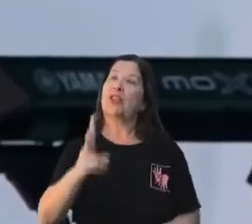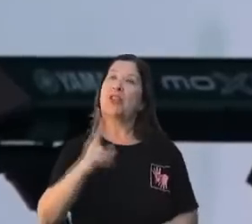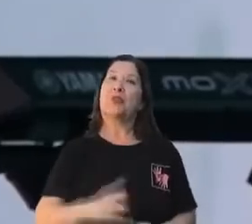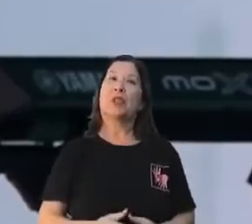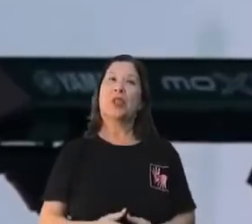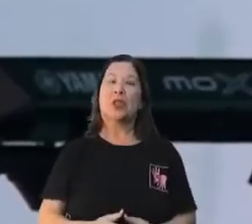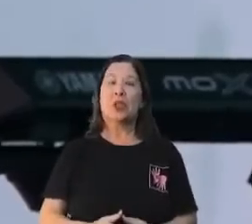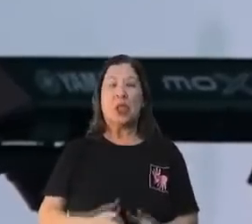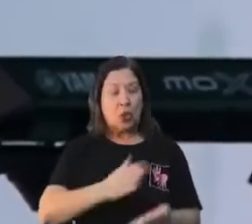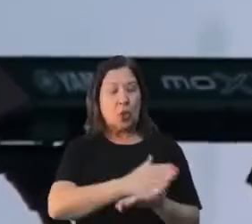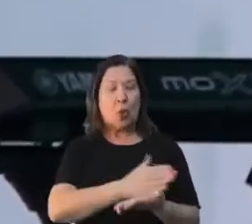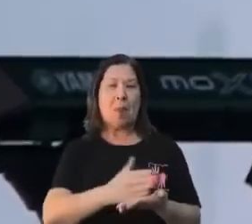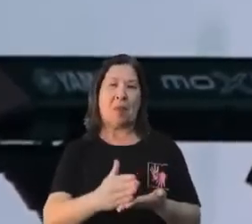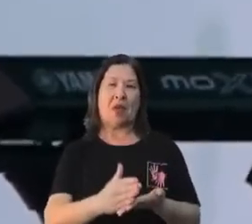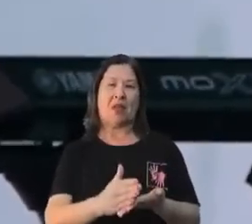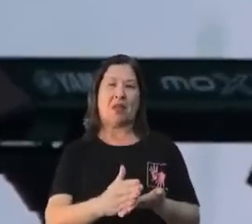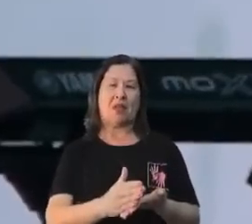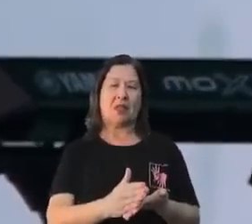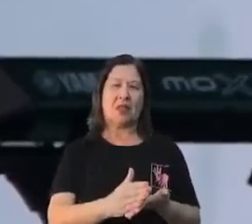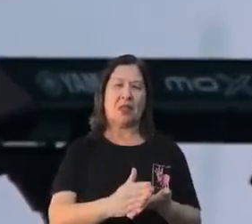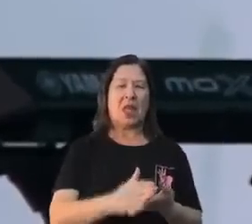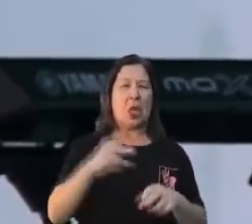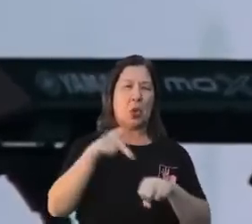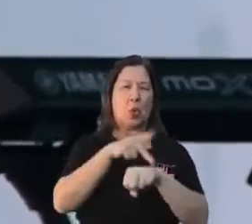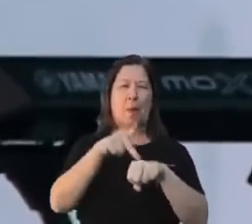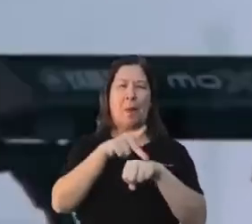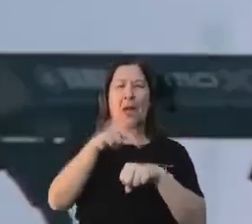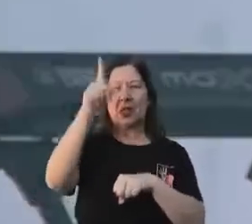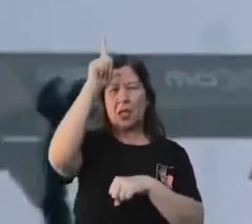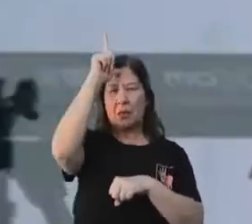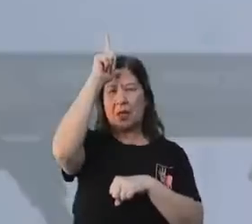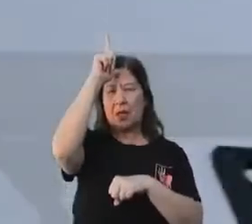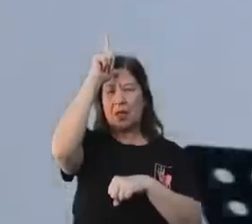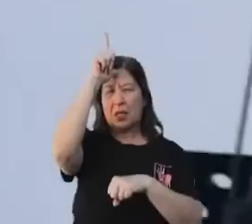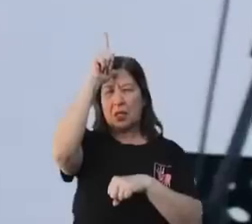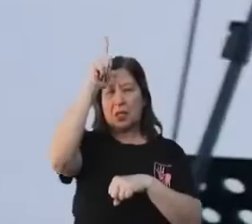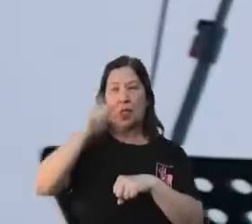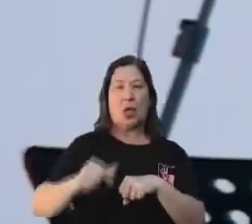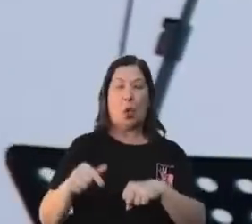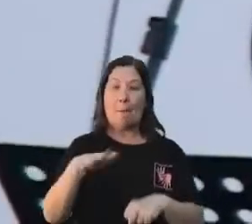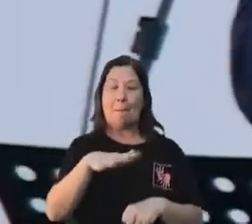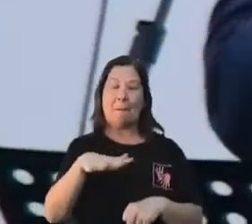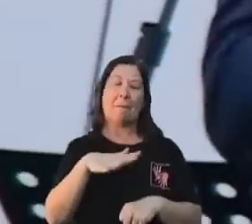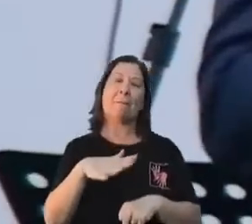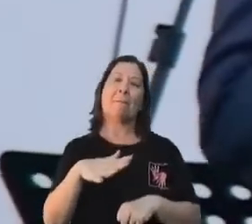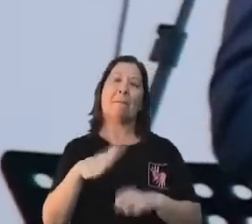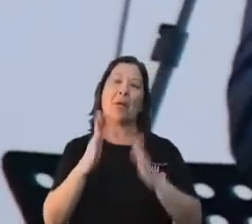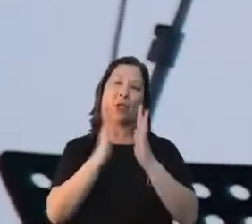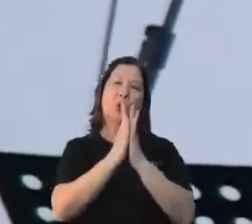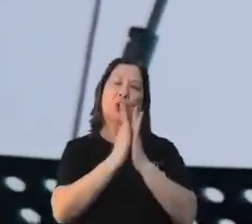na Alemanha um movimento de oração que durou 100 anos ininterruptamente,